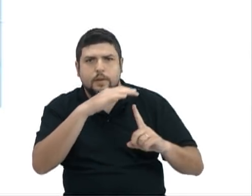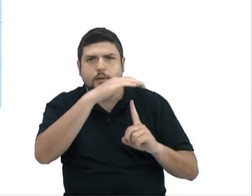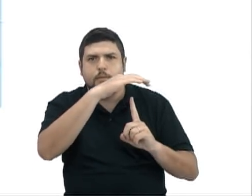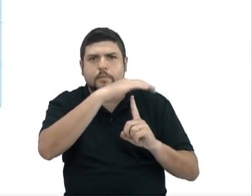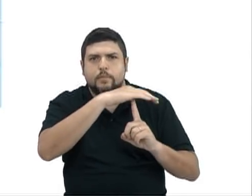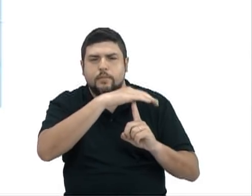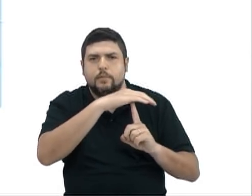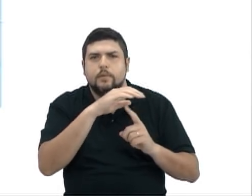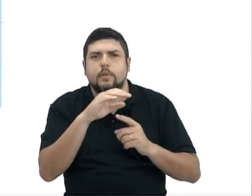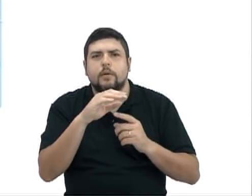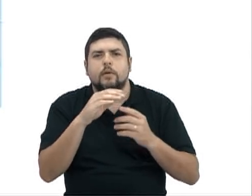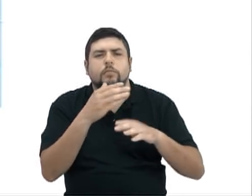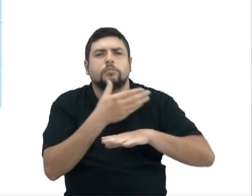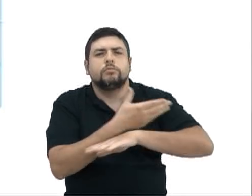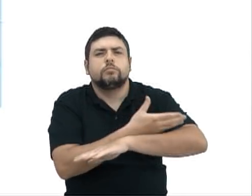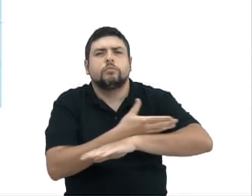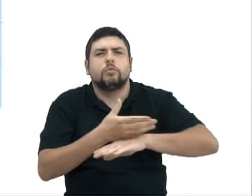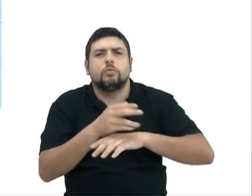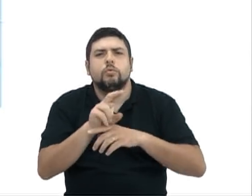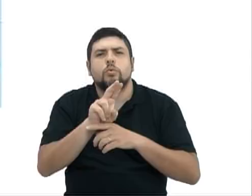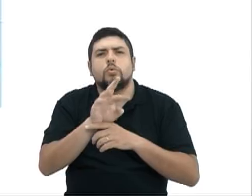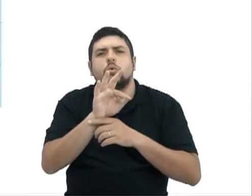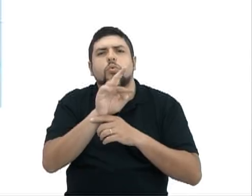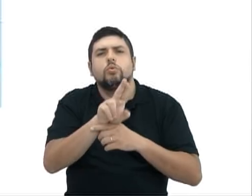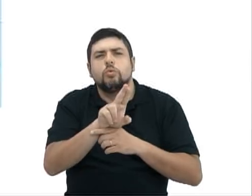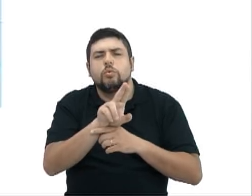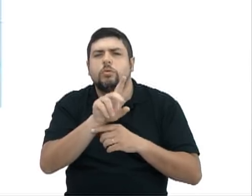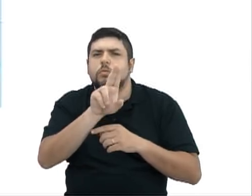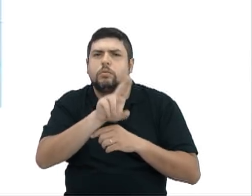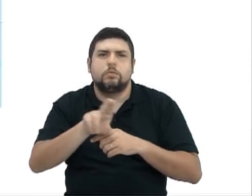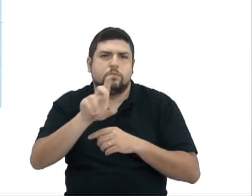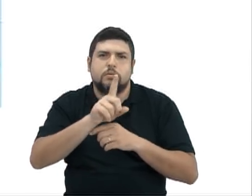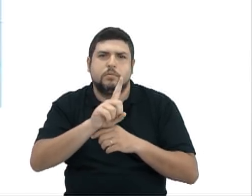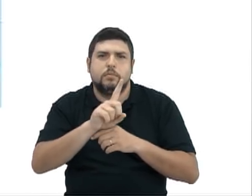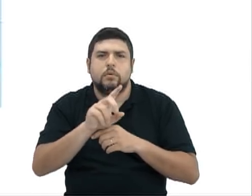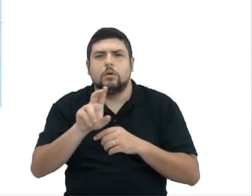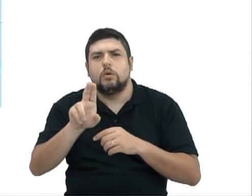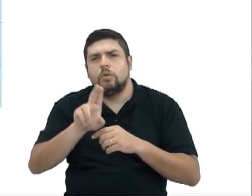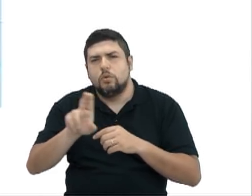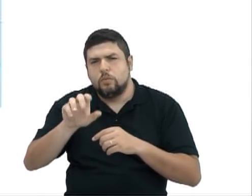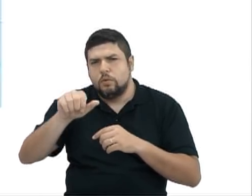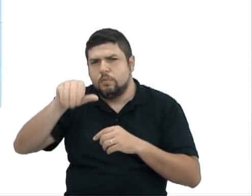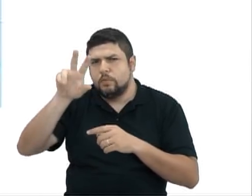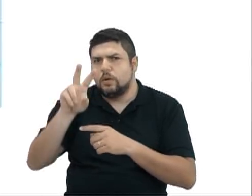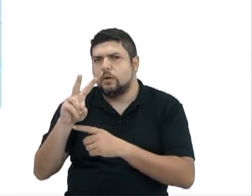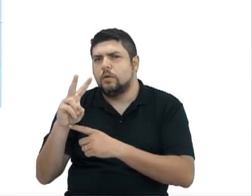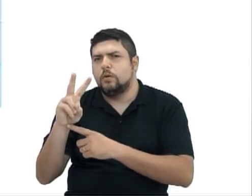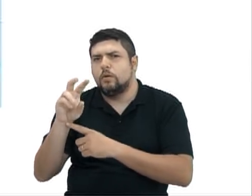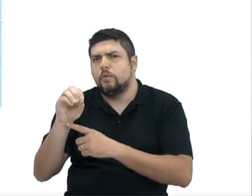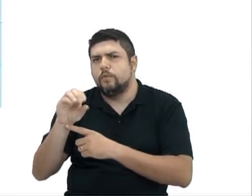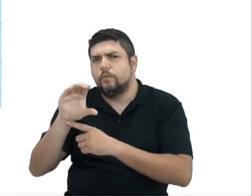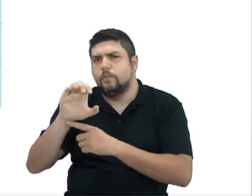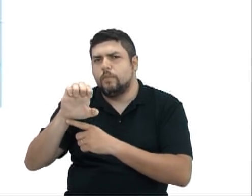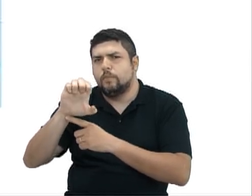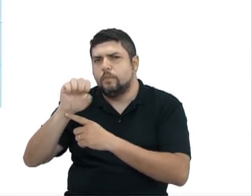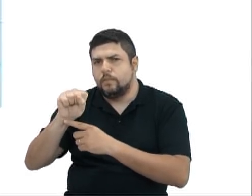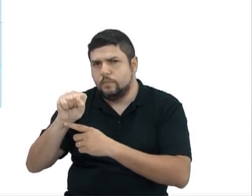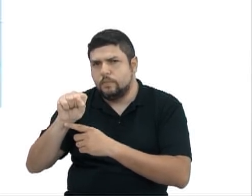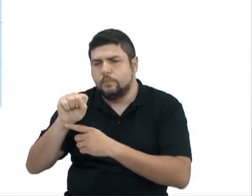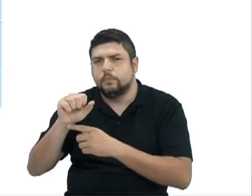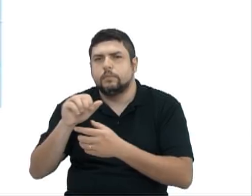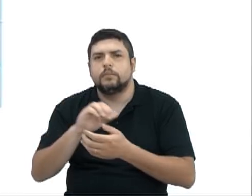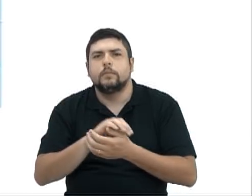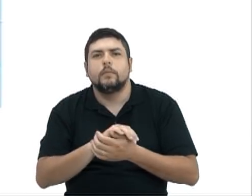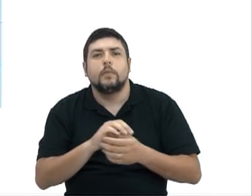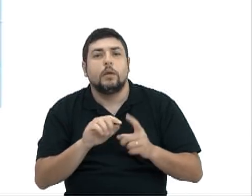o tu. Nós usamos o você e aqui nós usamos o vocês. Nós já vamos comentar. Mas nós precisamos saber que